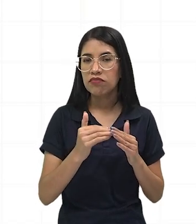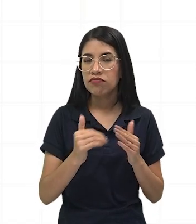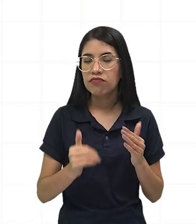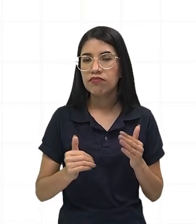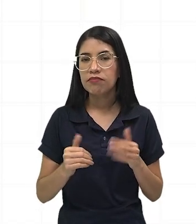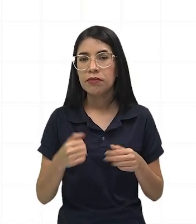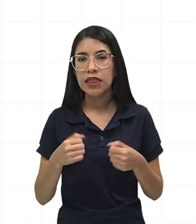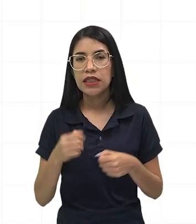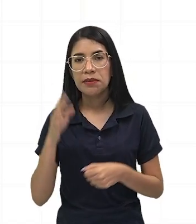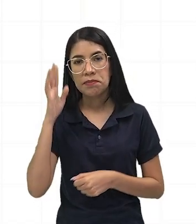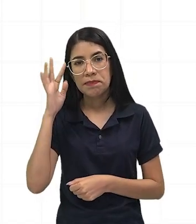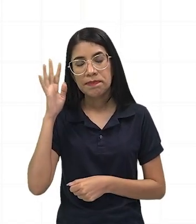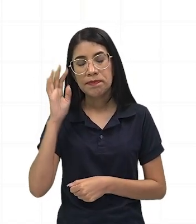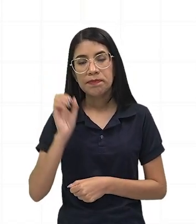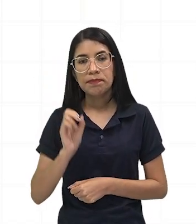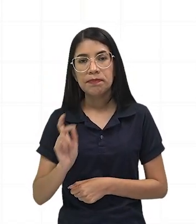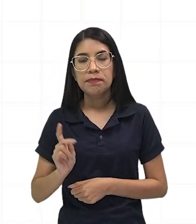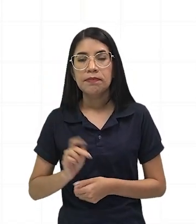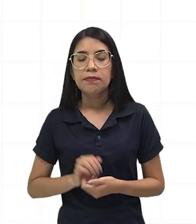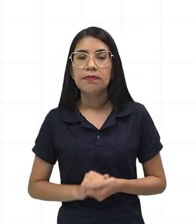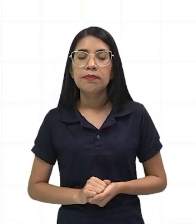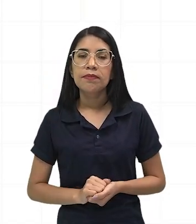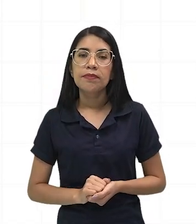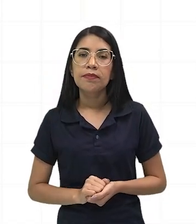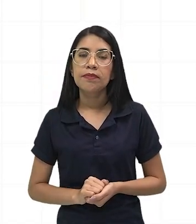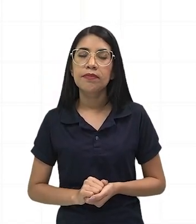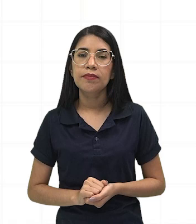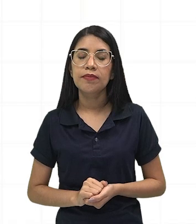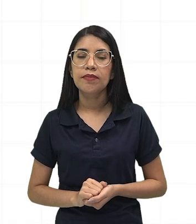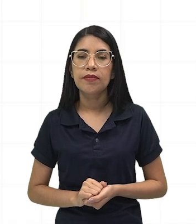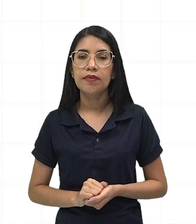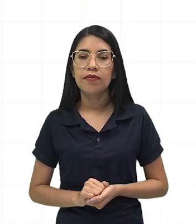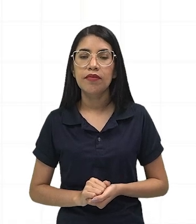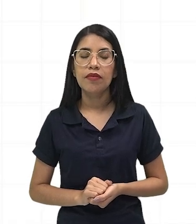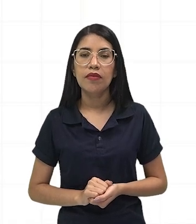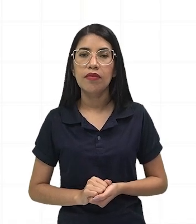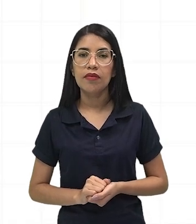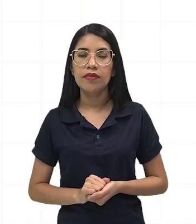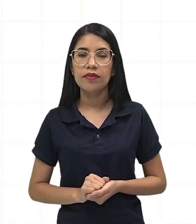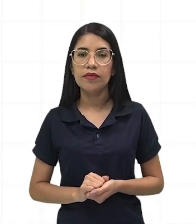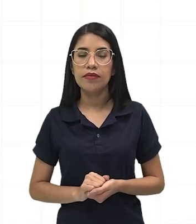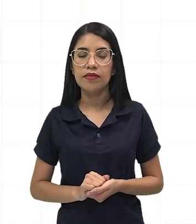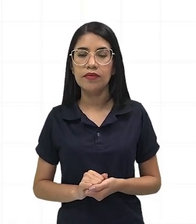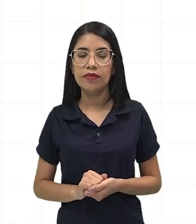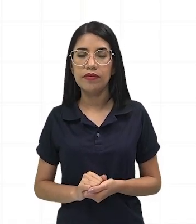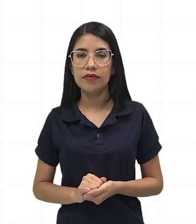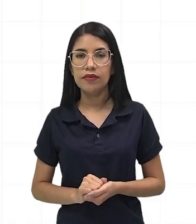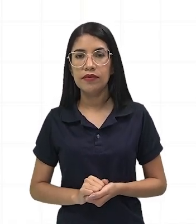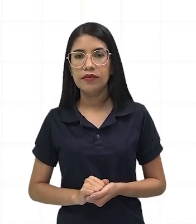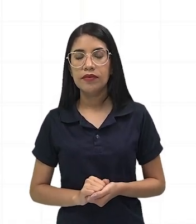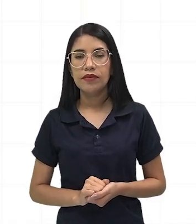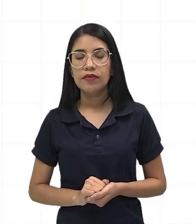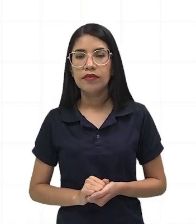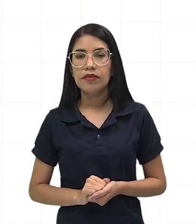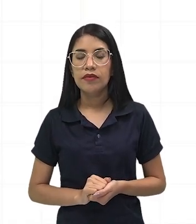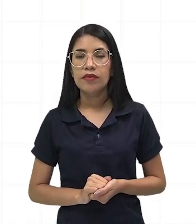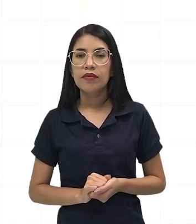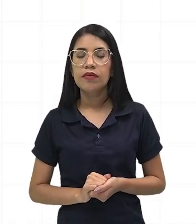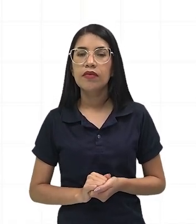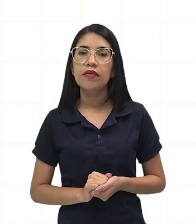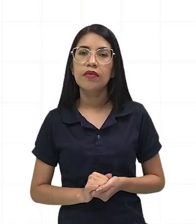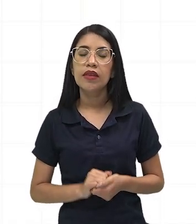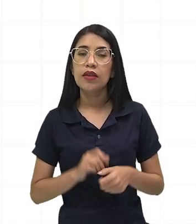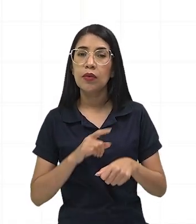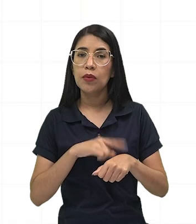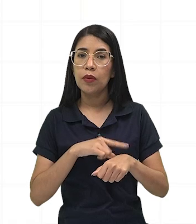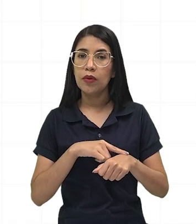Só você pensar nisso. Olha, não vou te responder agora, você só pensa. Então vamos ver. Ó. Tá aqui, ó. Aumentando